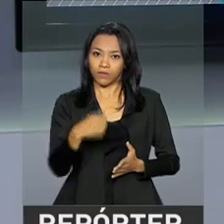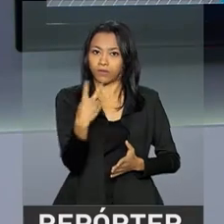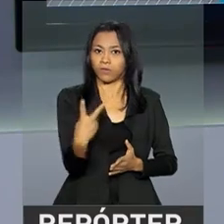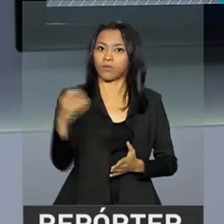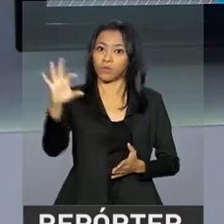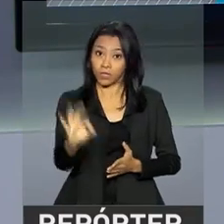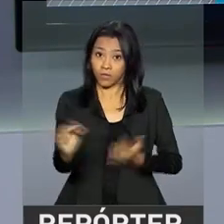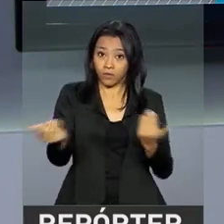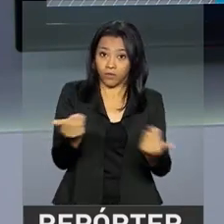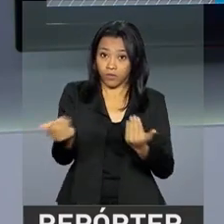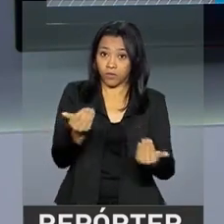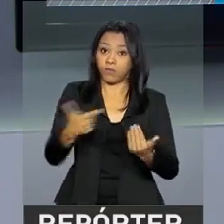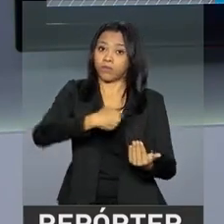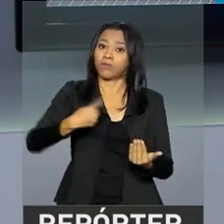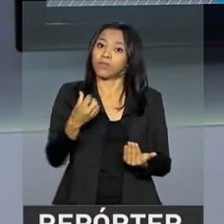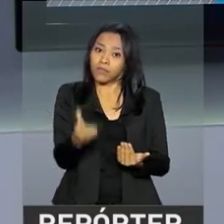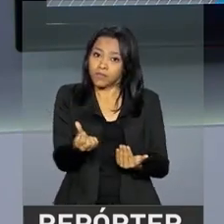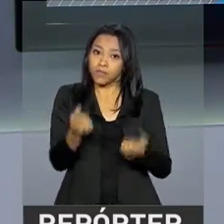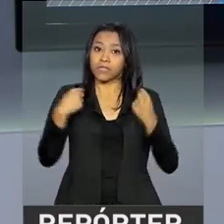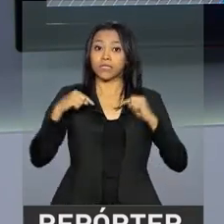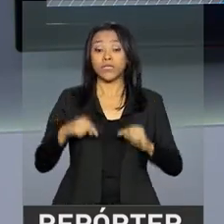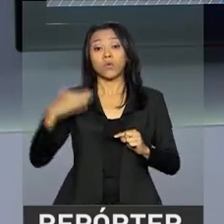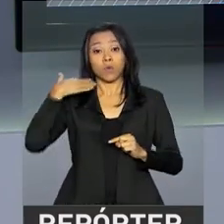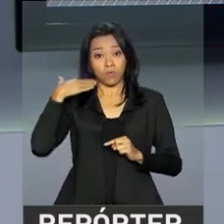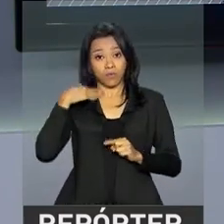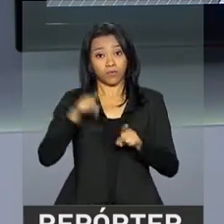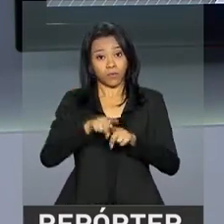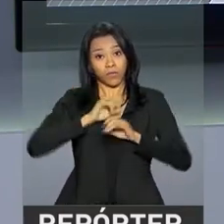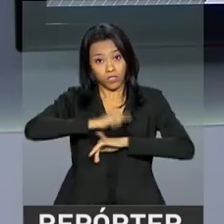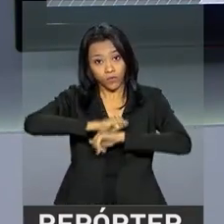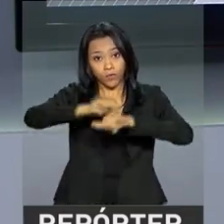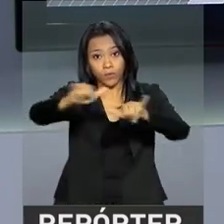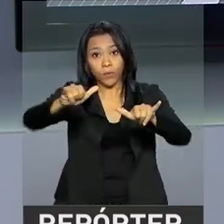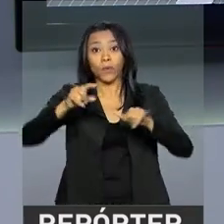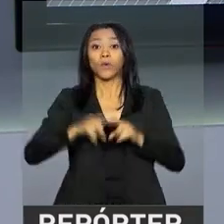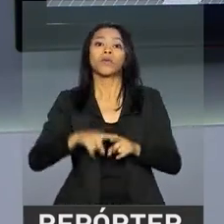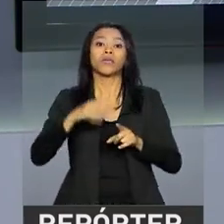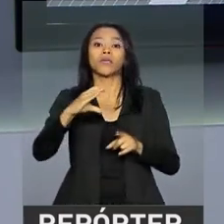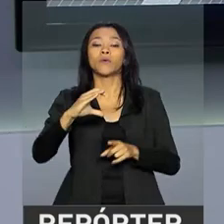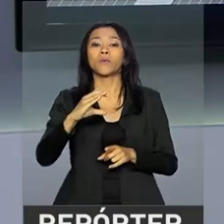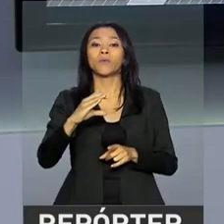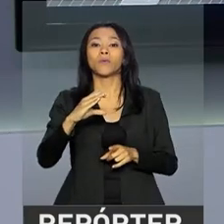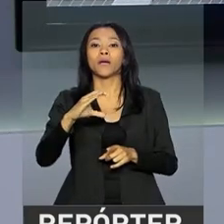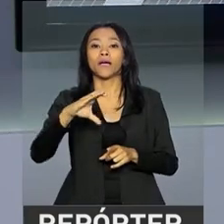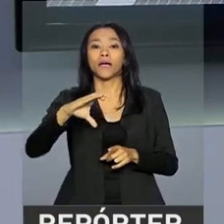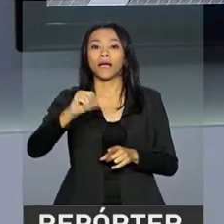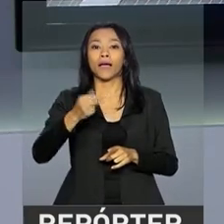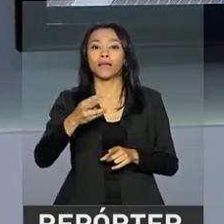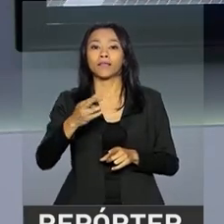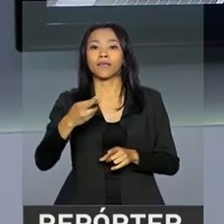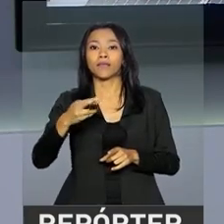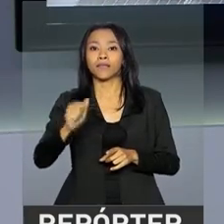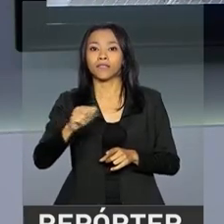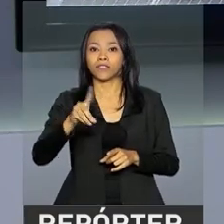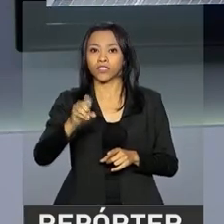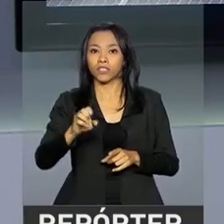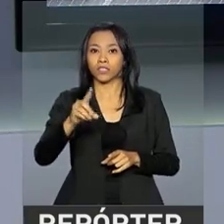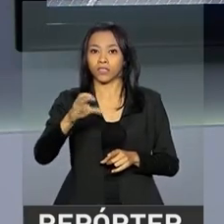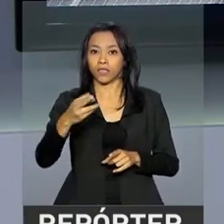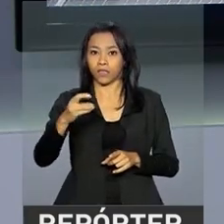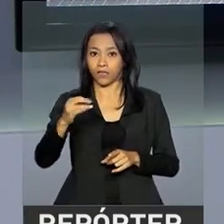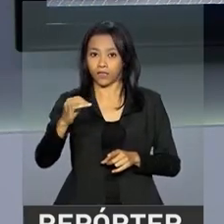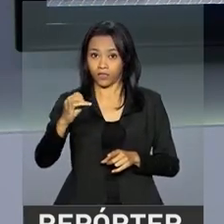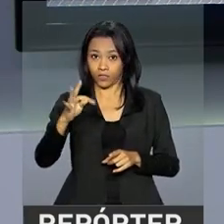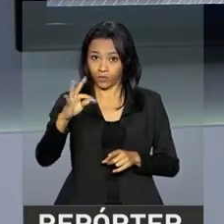com 2006 o banco informou também que a qualidade da carteira de crédito apresentou nova melhora com queda da inadimplência